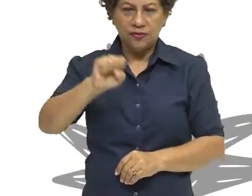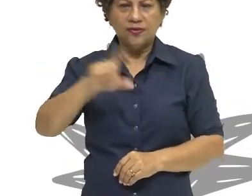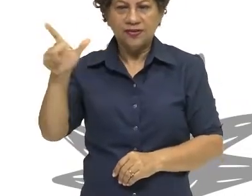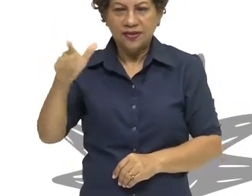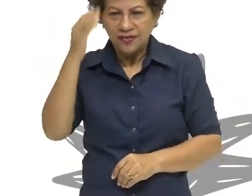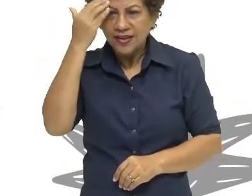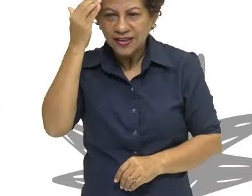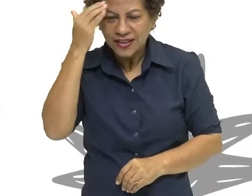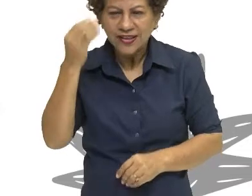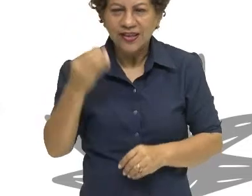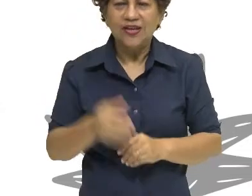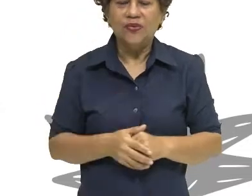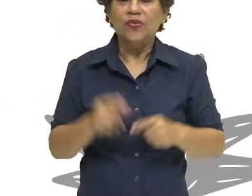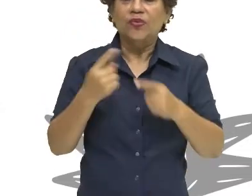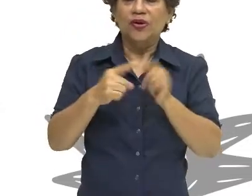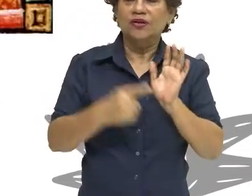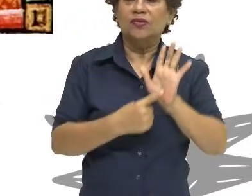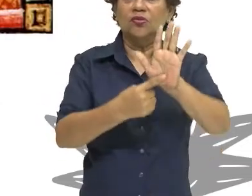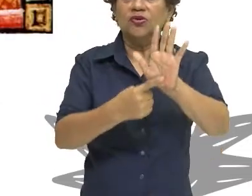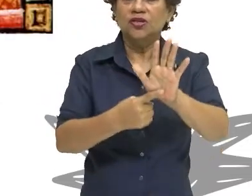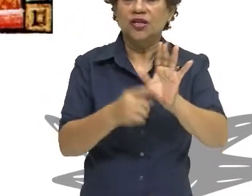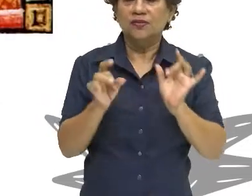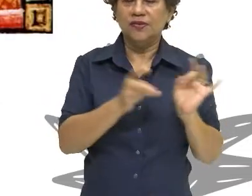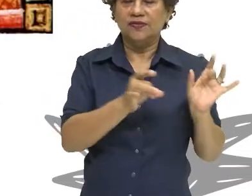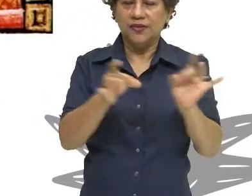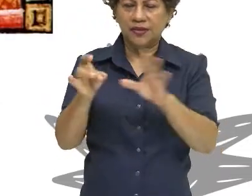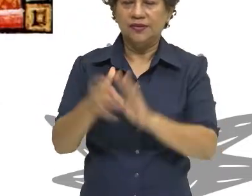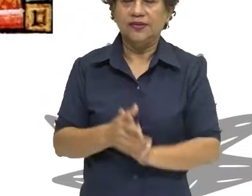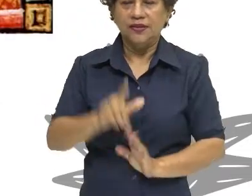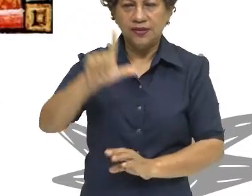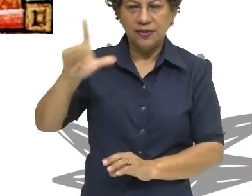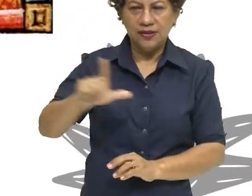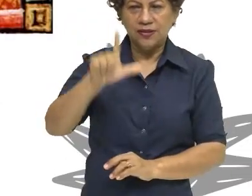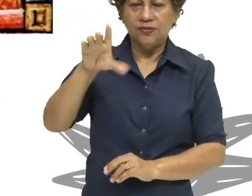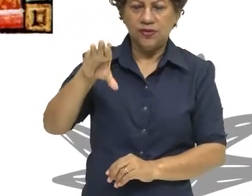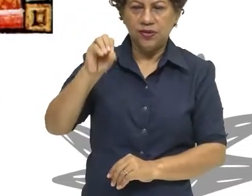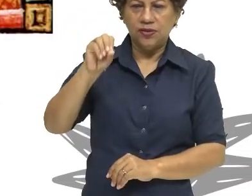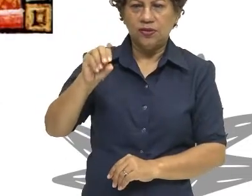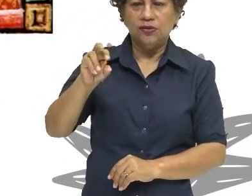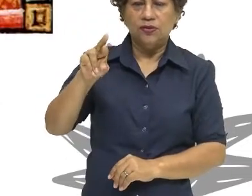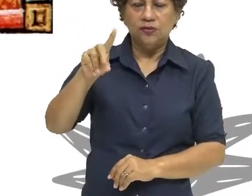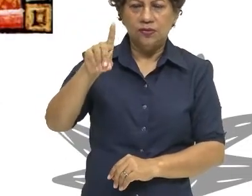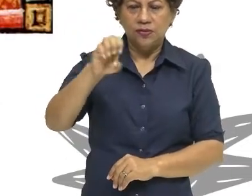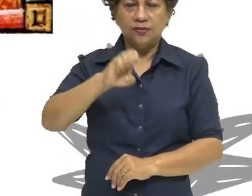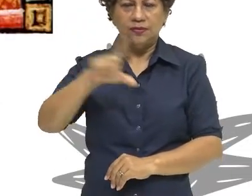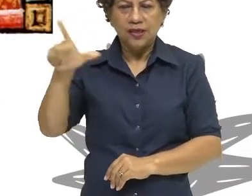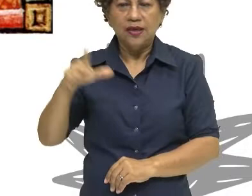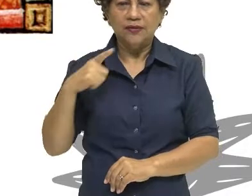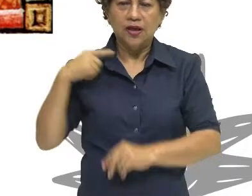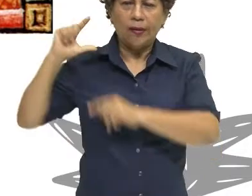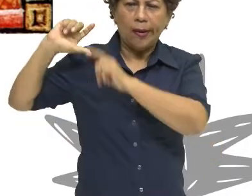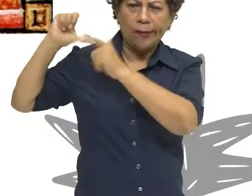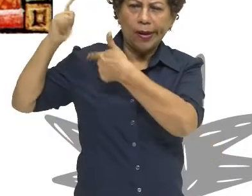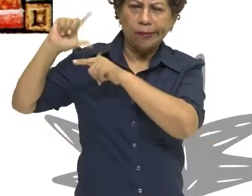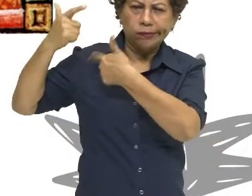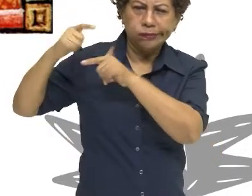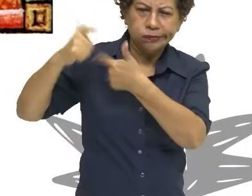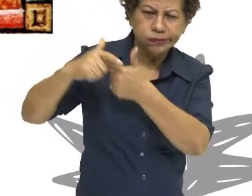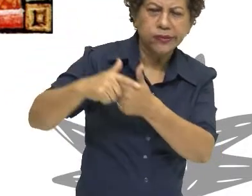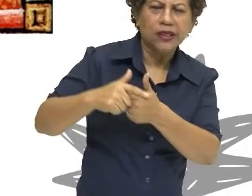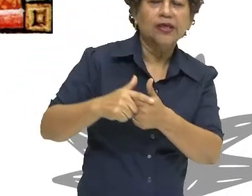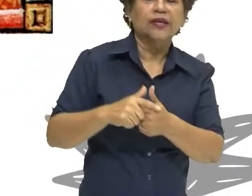como elas são exibidas para venda. A literatura de cordel vem de uma tradição que começa lá na